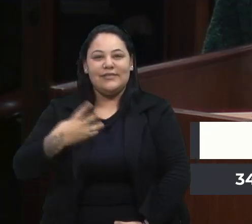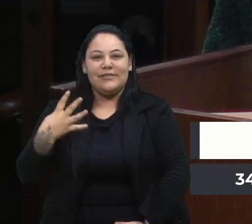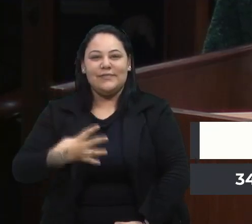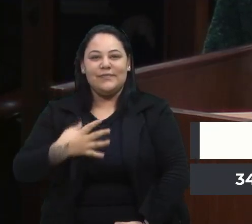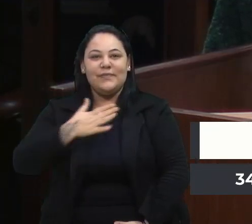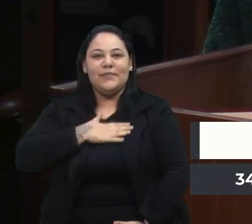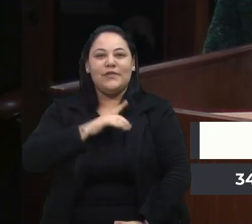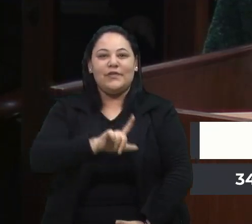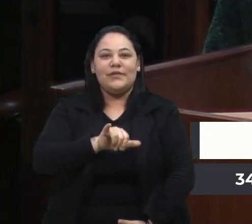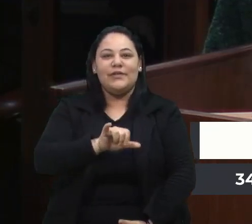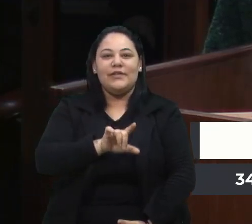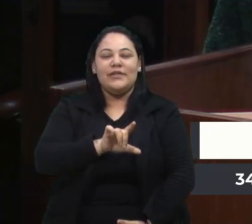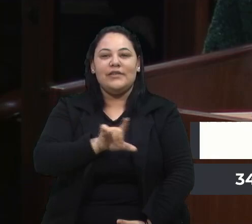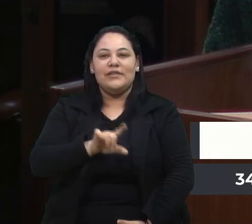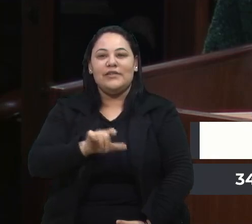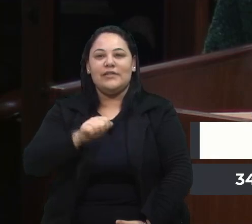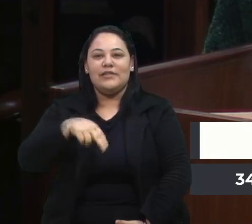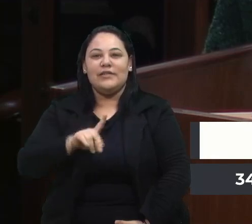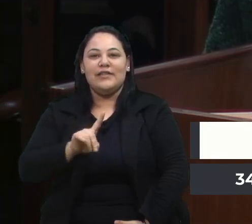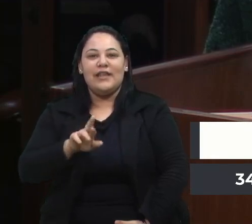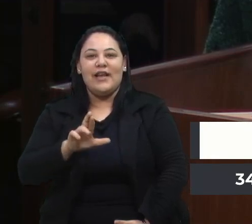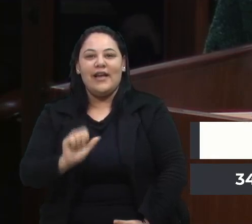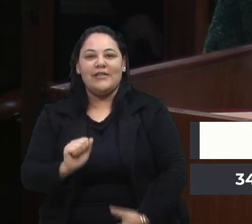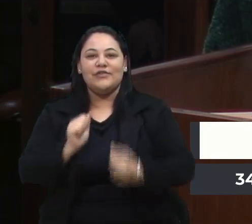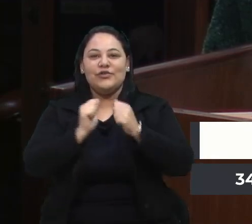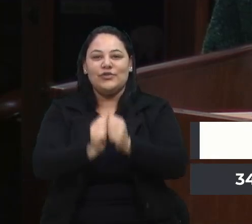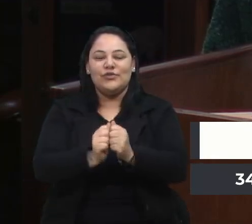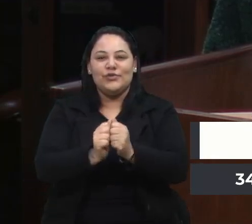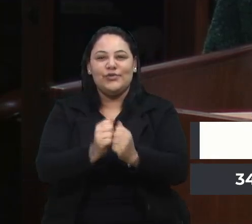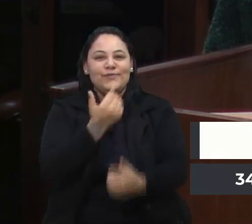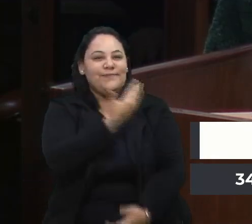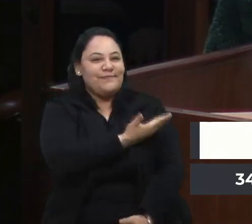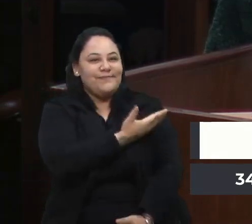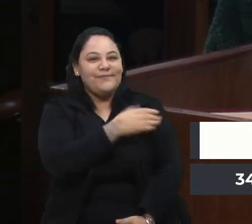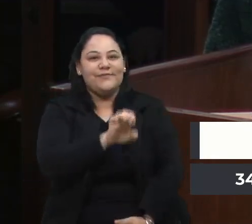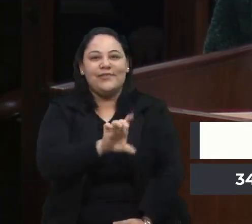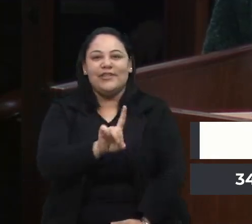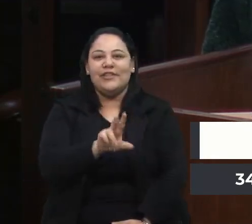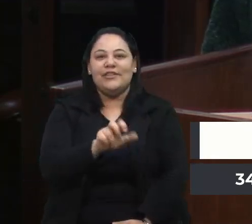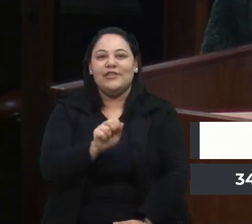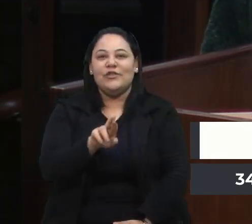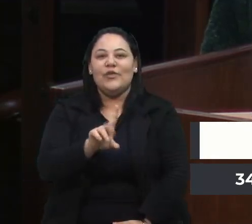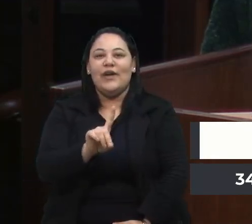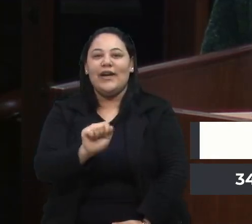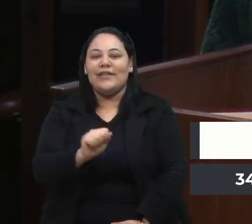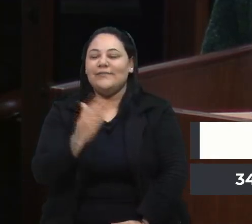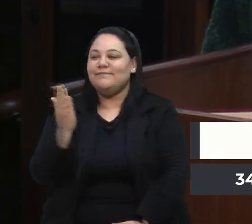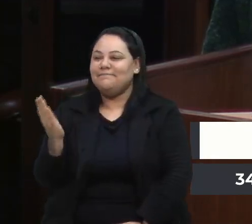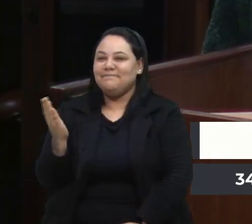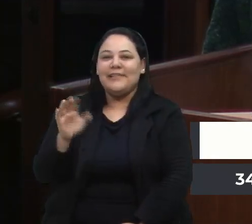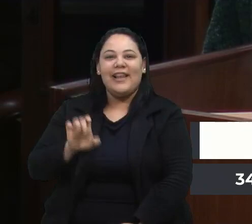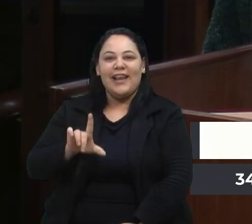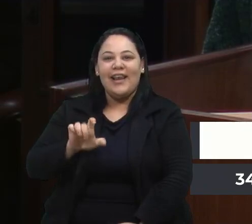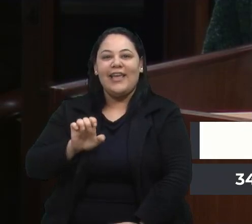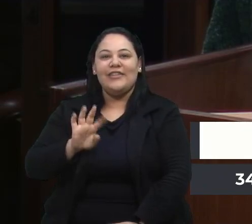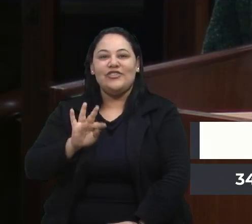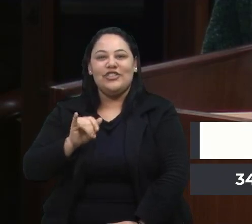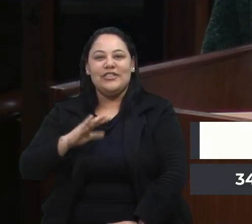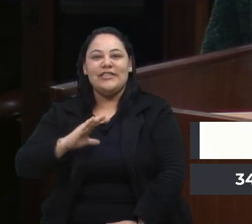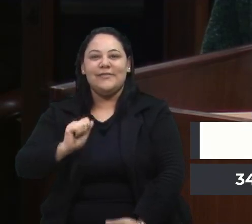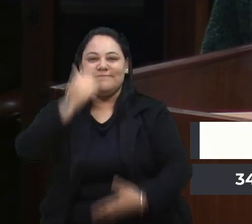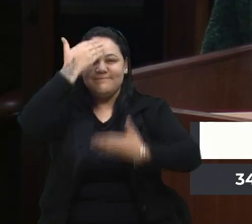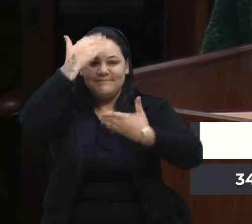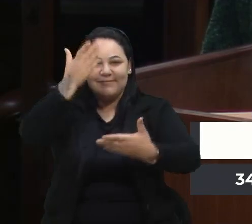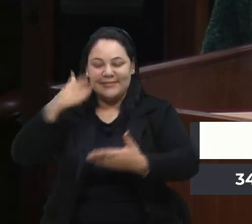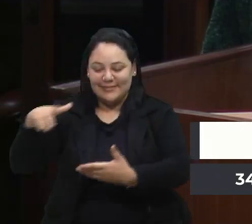é Lisandra Mello Quinali, juntamente com as princesas Eduarda Rosarim Menezes e Letícia de Carvalho, agradecemos o